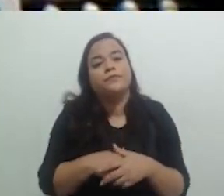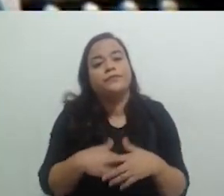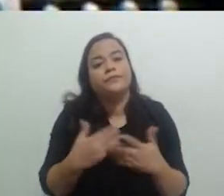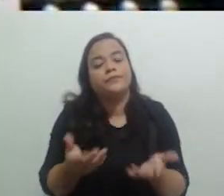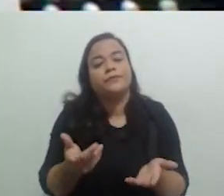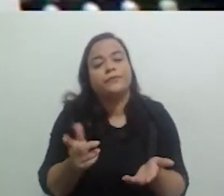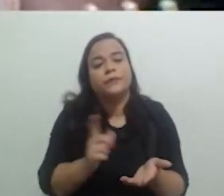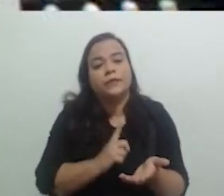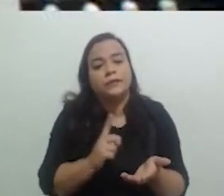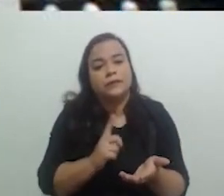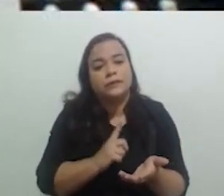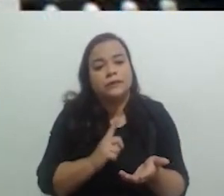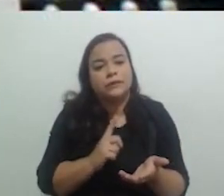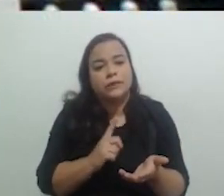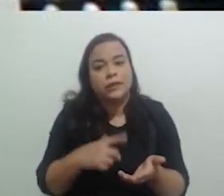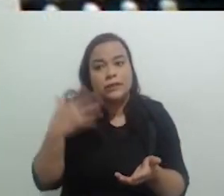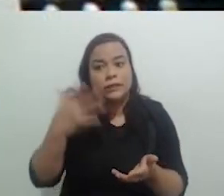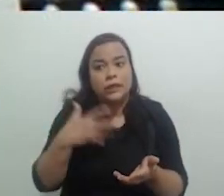na sessão passada,